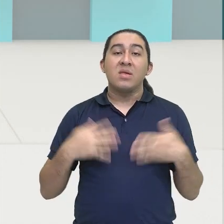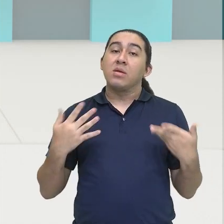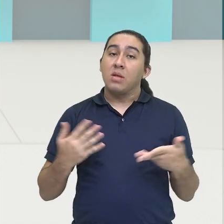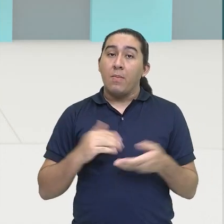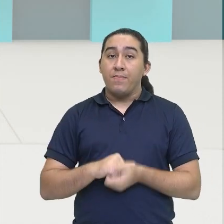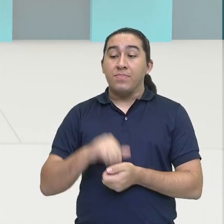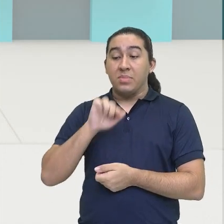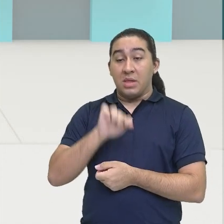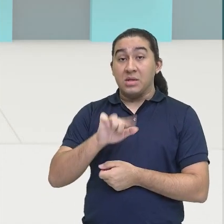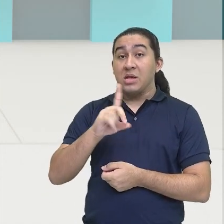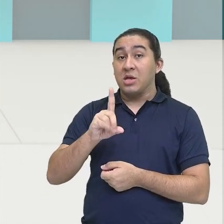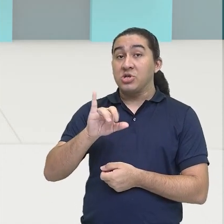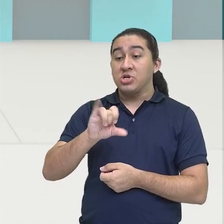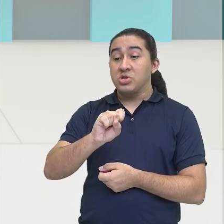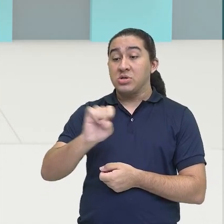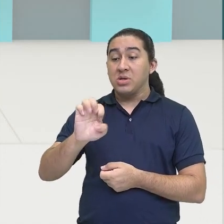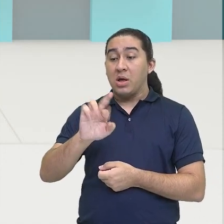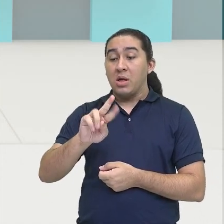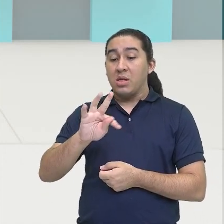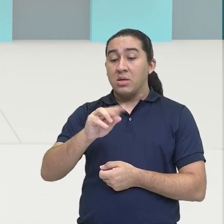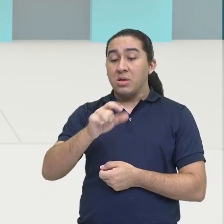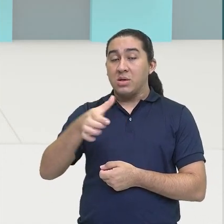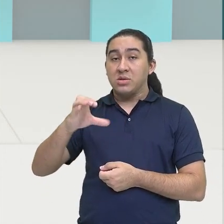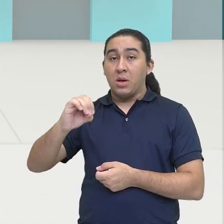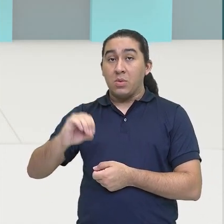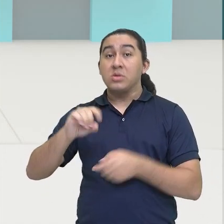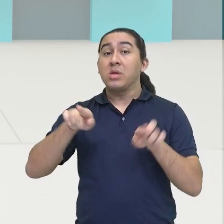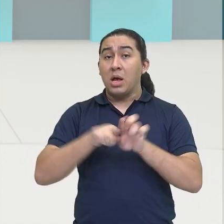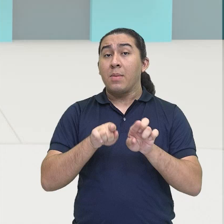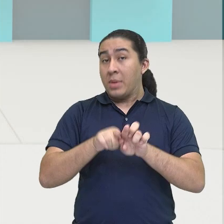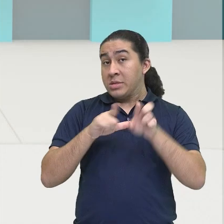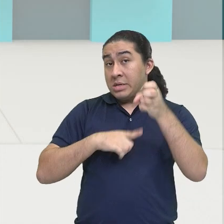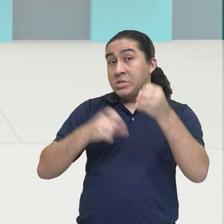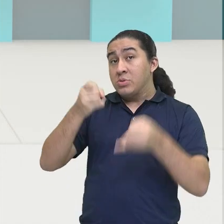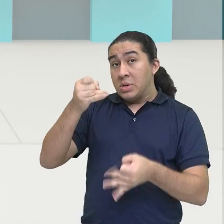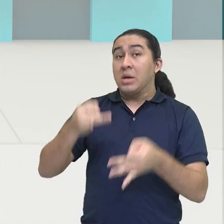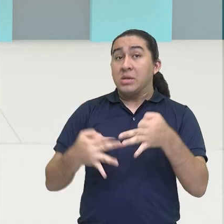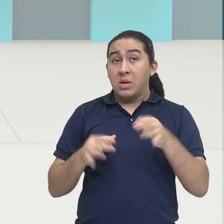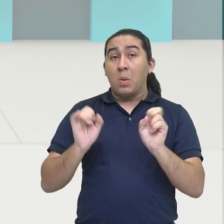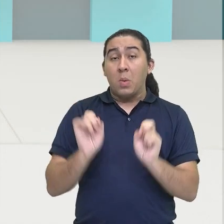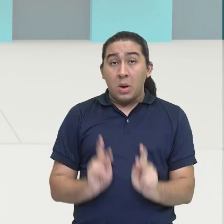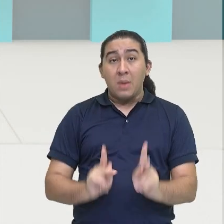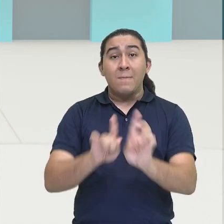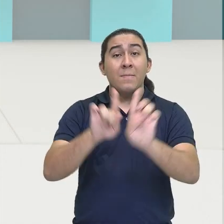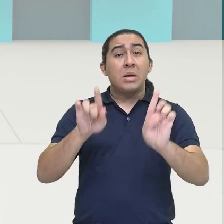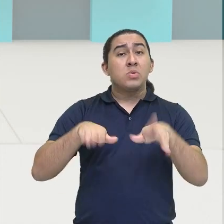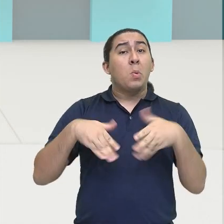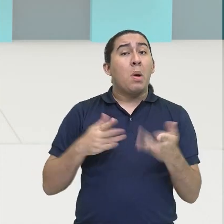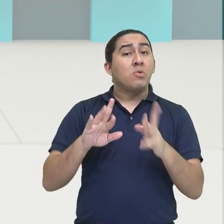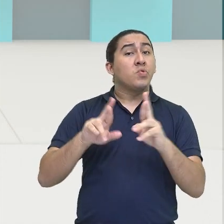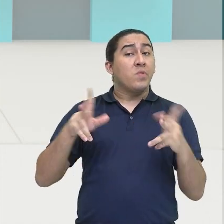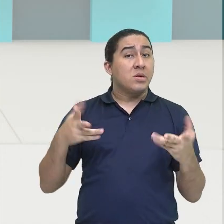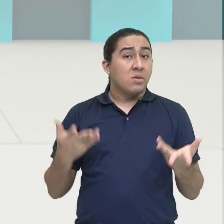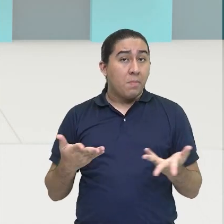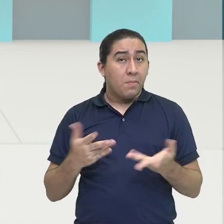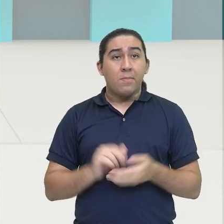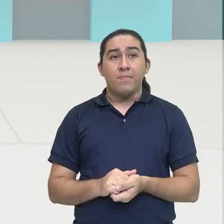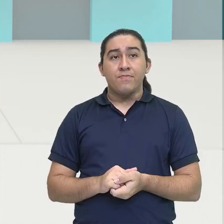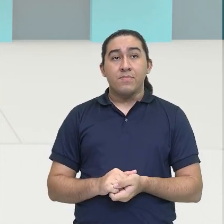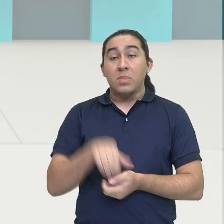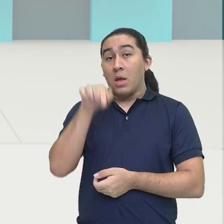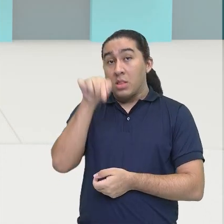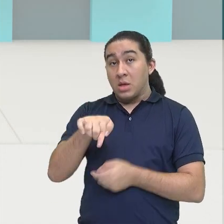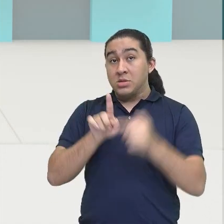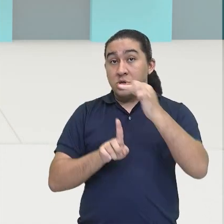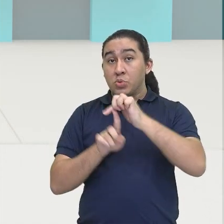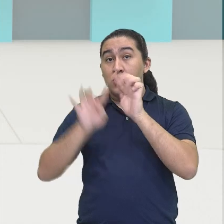vou explicar. Eu vou falar ali, eu vou trazer informações. Mas qual é a diferença? Aqui eu